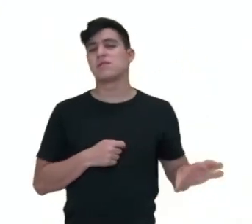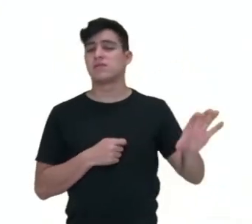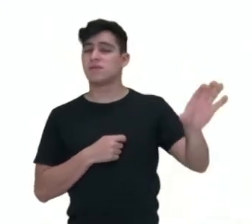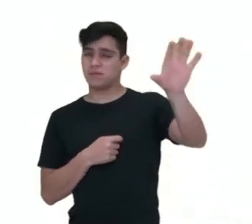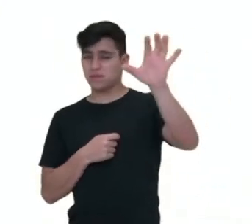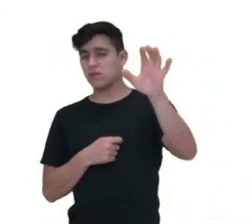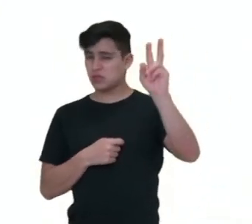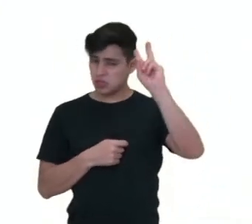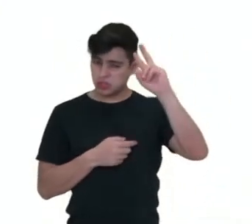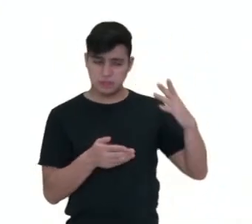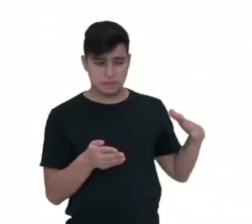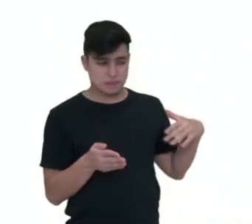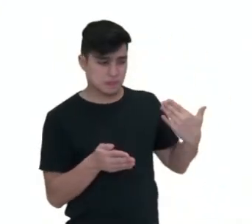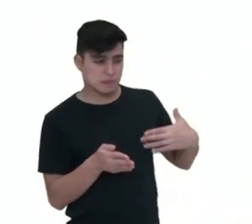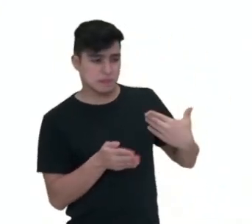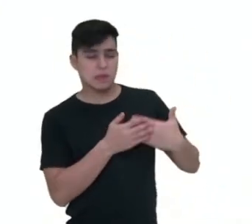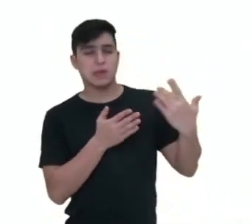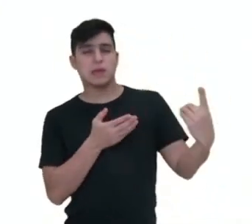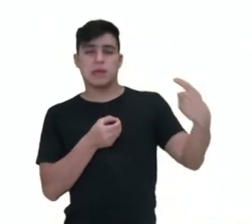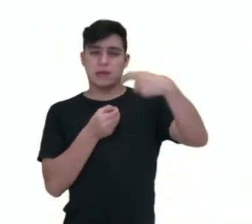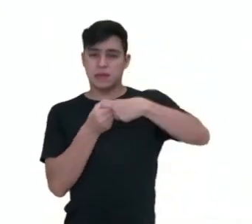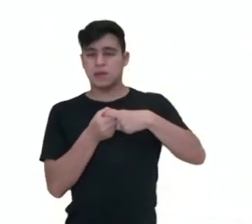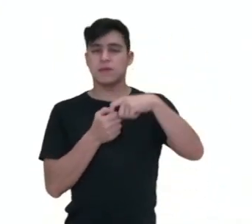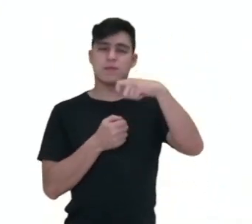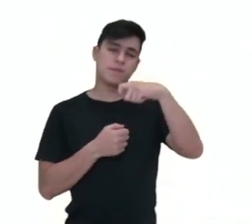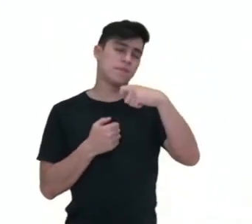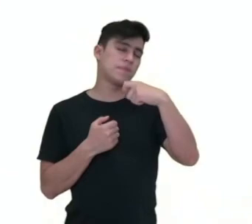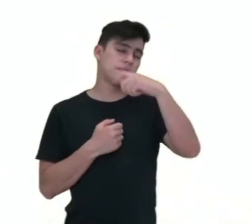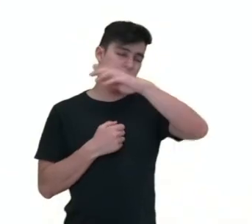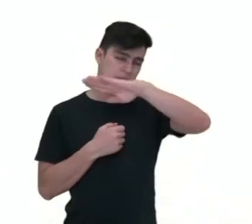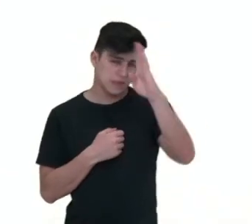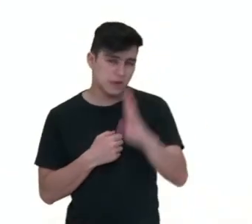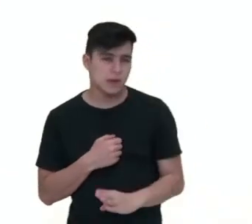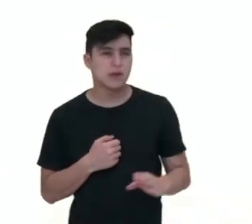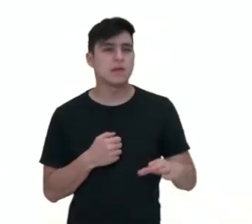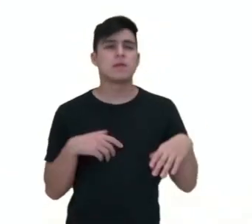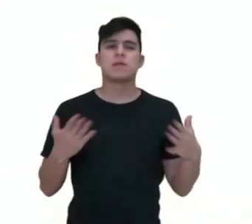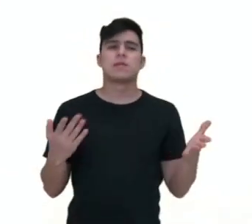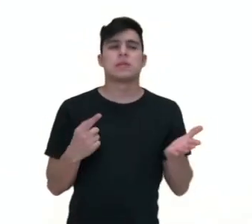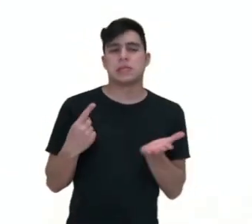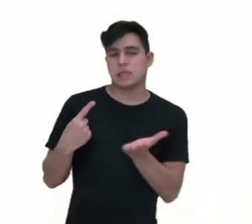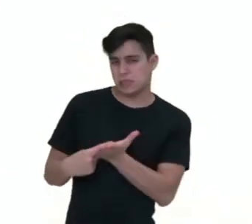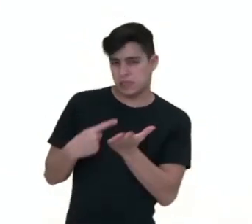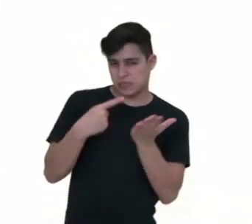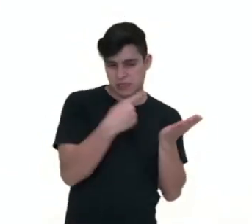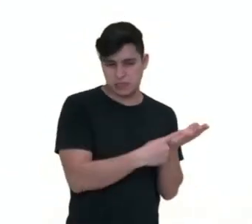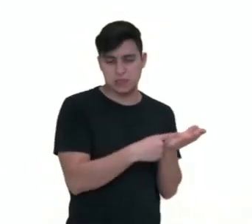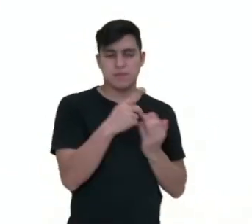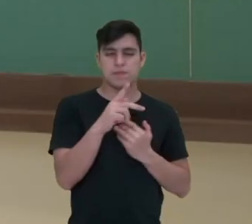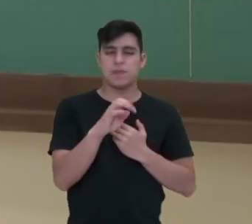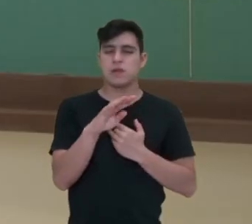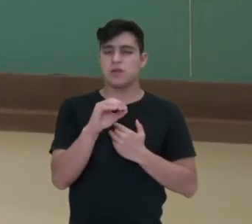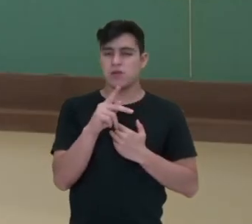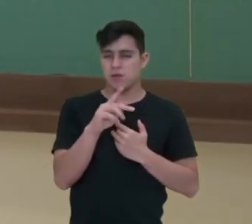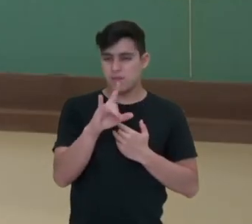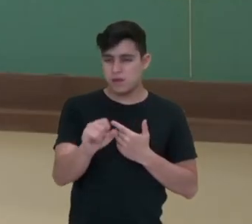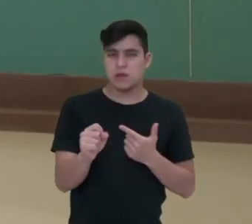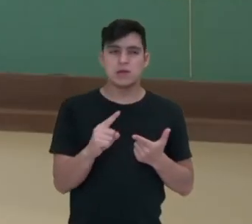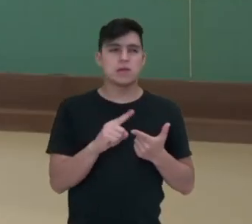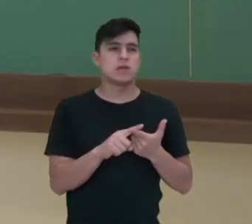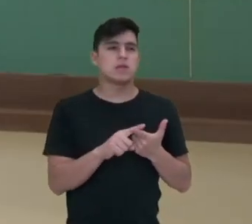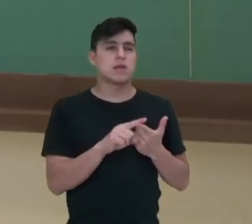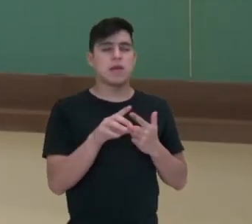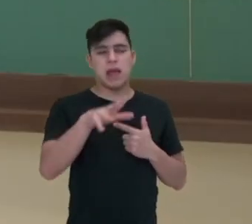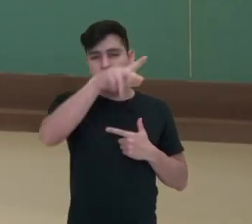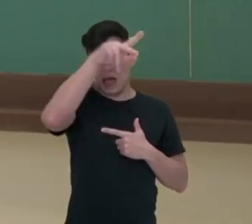que vieram a ser anexadas, ou seja, nós tivemos ali tratado de Petrópolis, aquisição do Acre